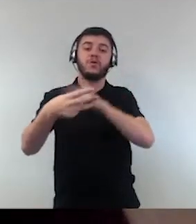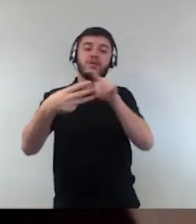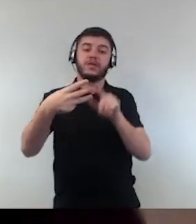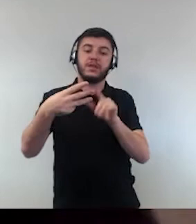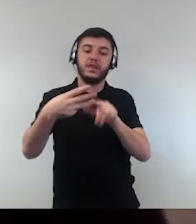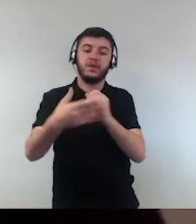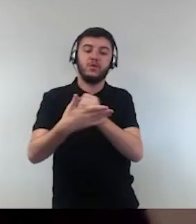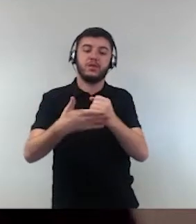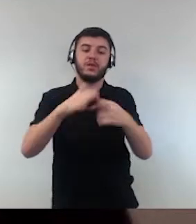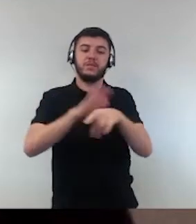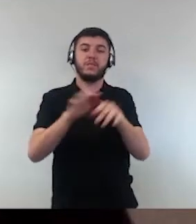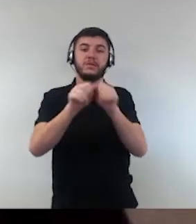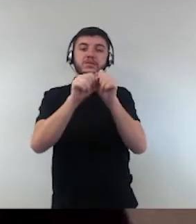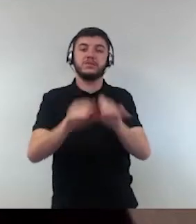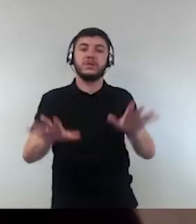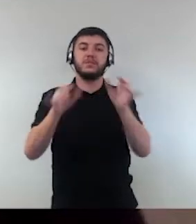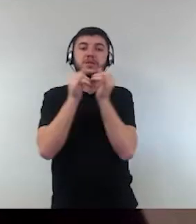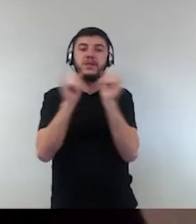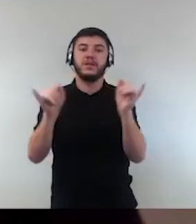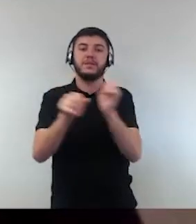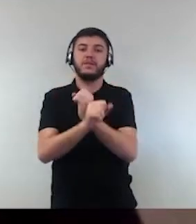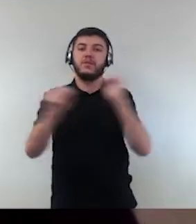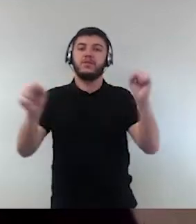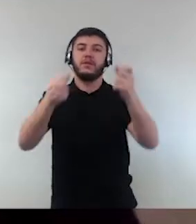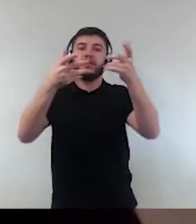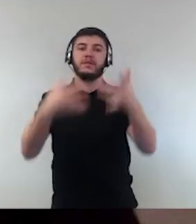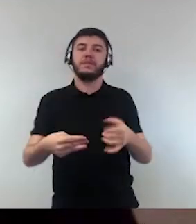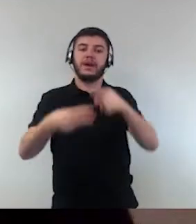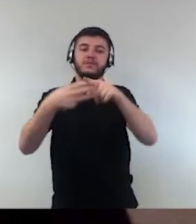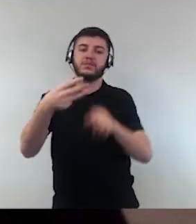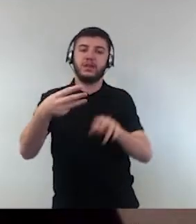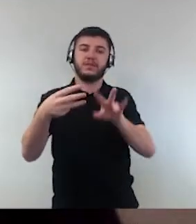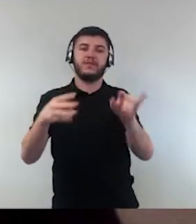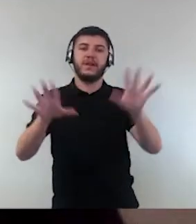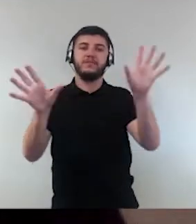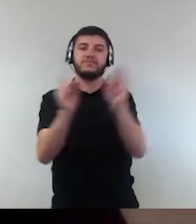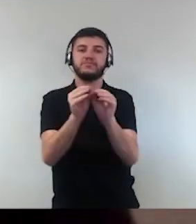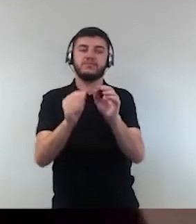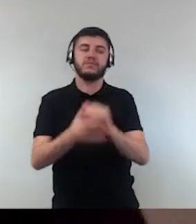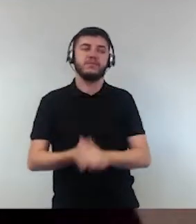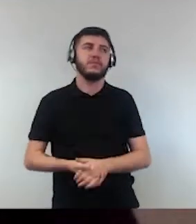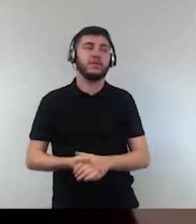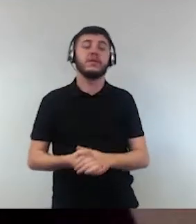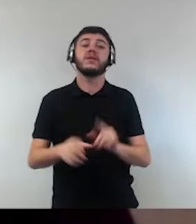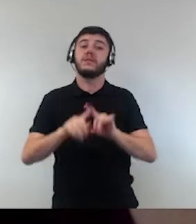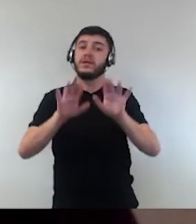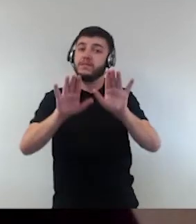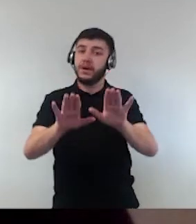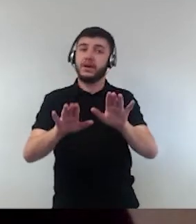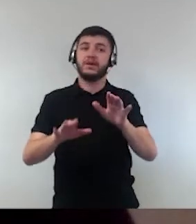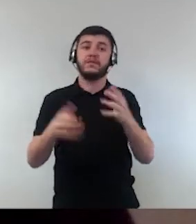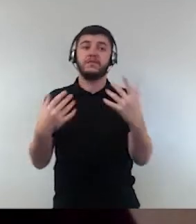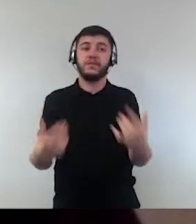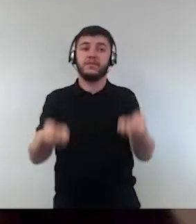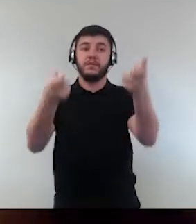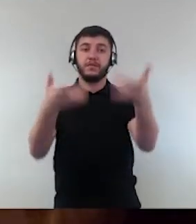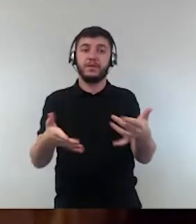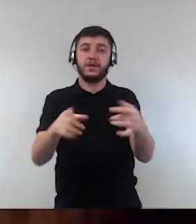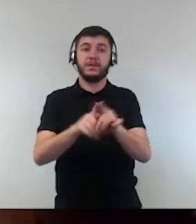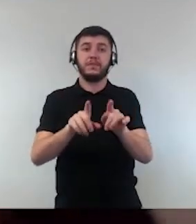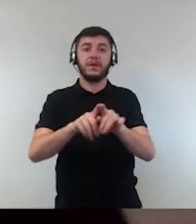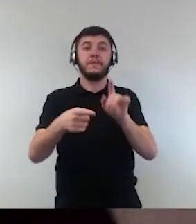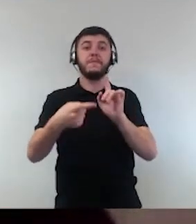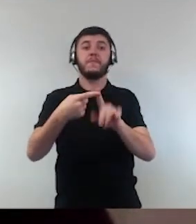teria condições de falar de todos os contratos de forma esmiuçada. Mas vamos lá. Primeiro ponto, os contratos